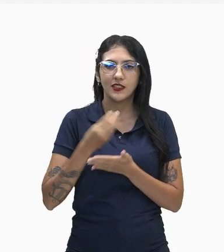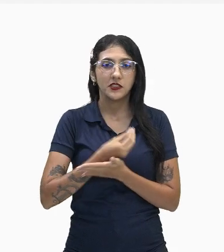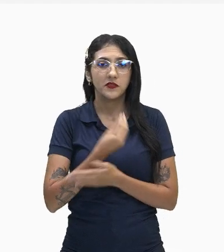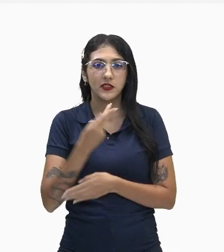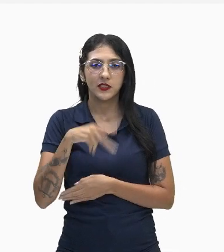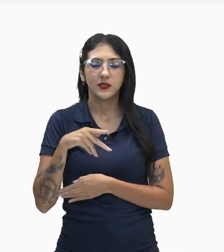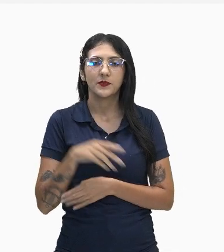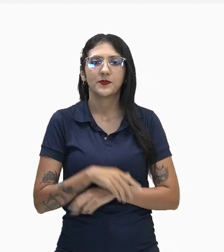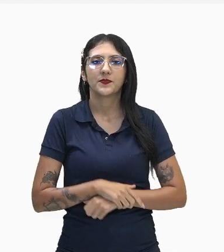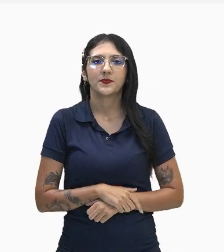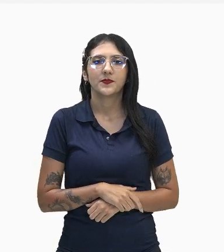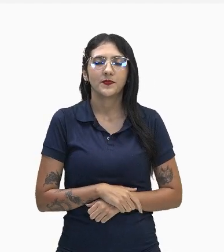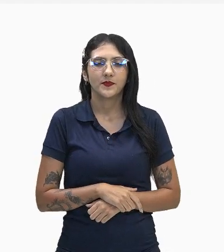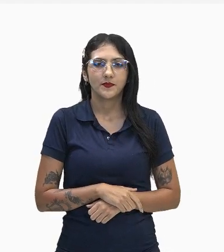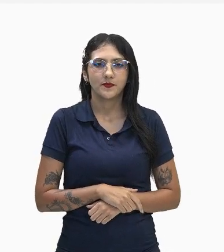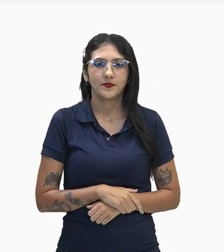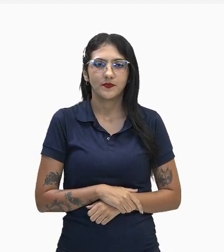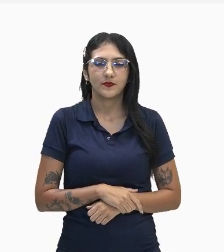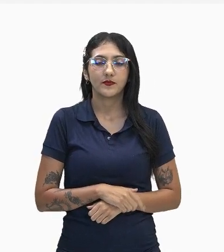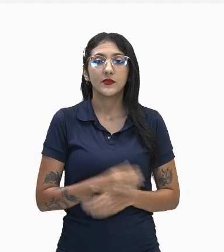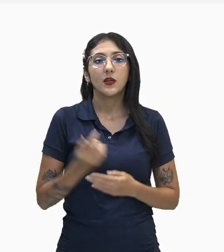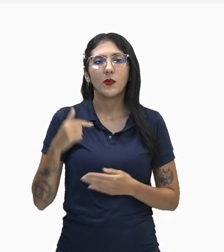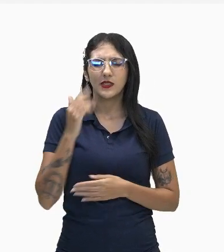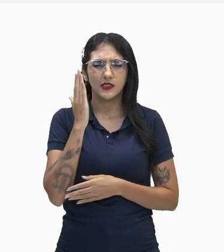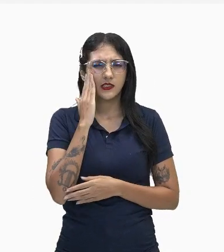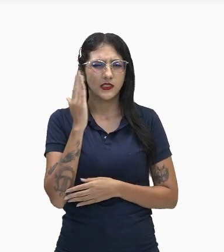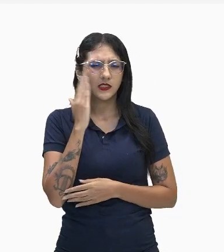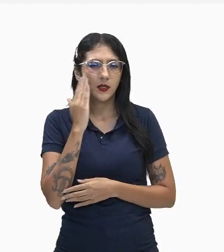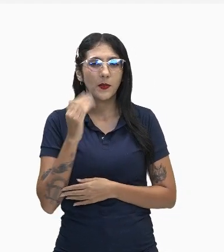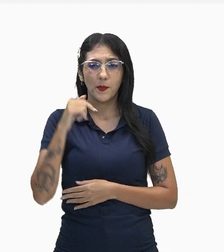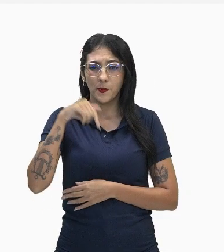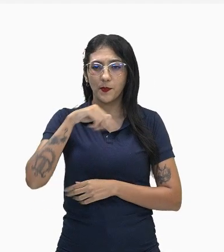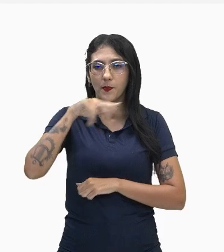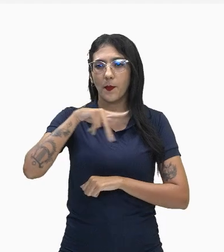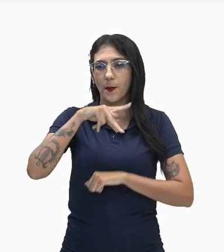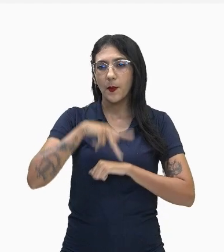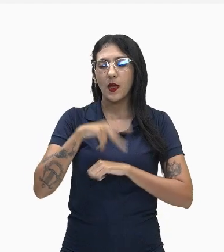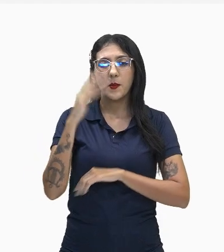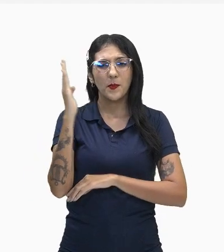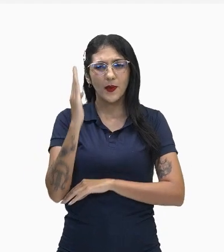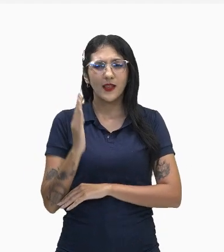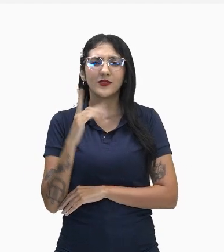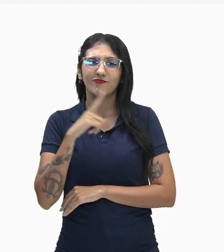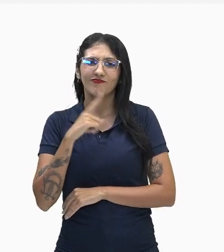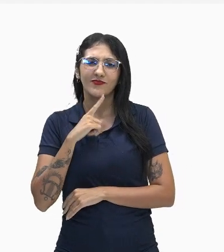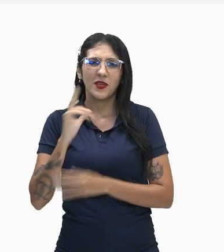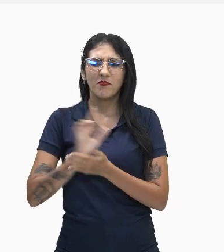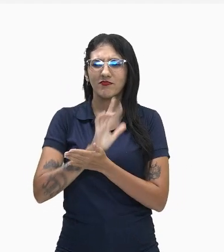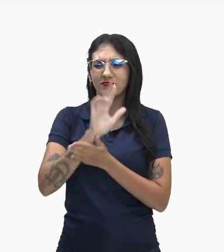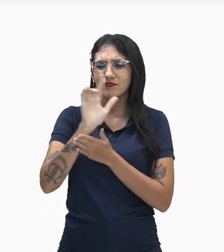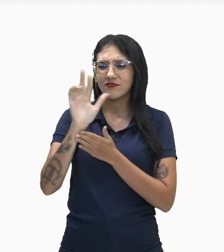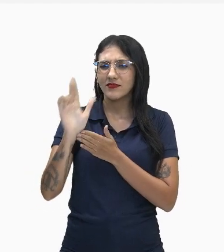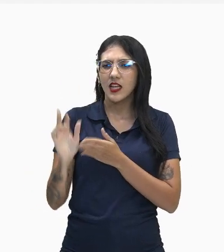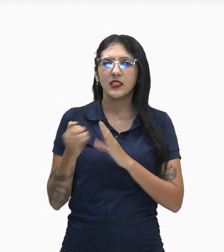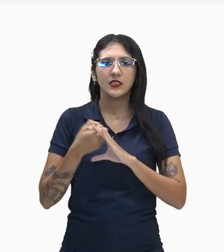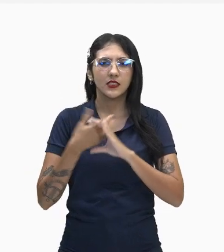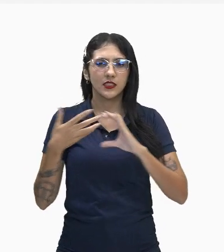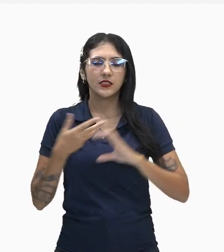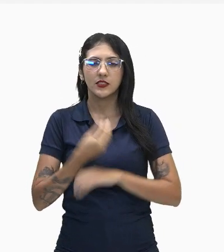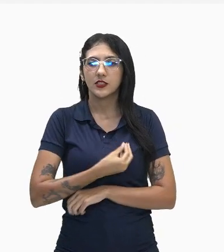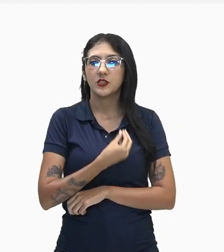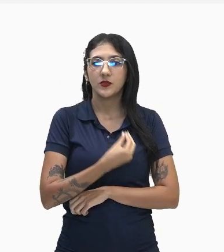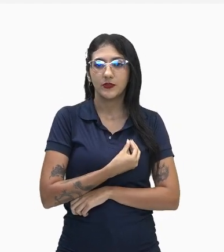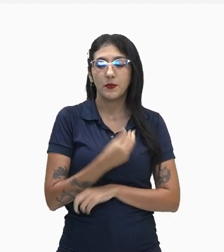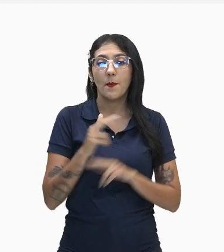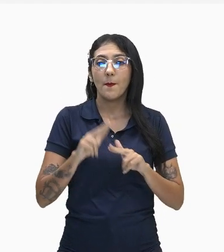brasileiro. Então, nós sabemos que o Brasil ele tem ali uma grande biodiversidade e isso coloca